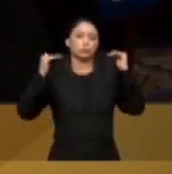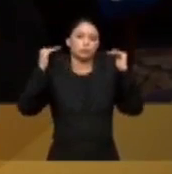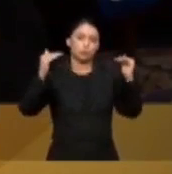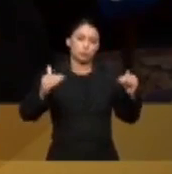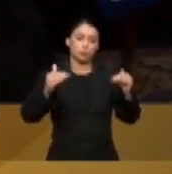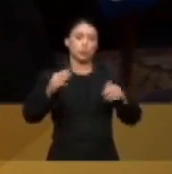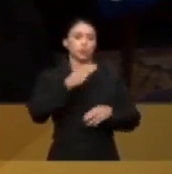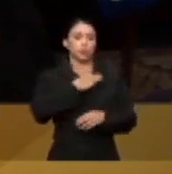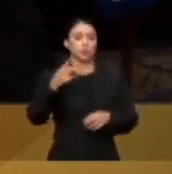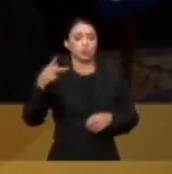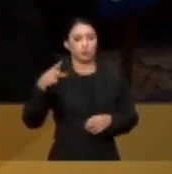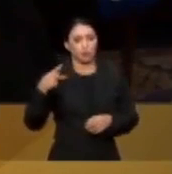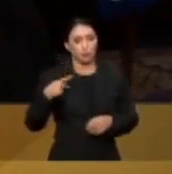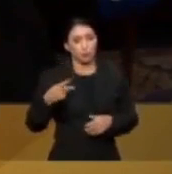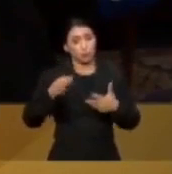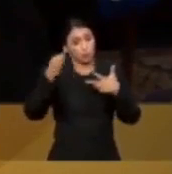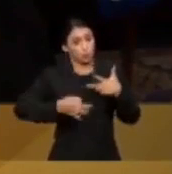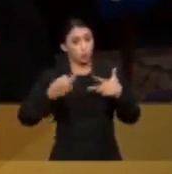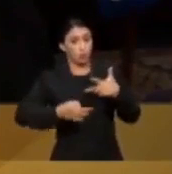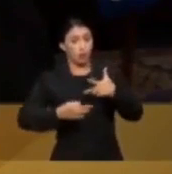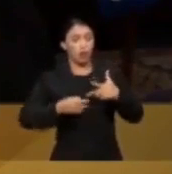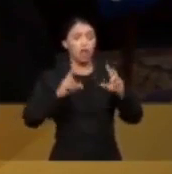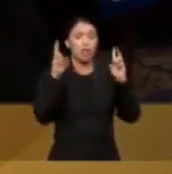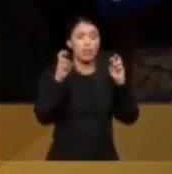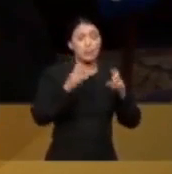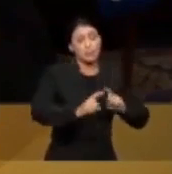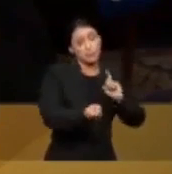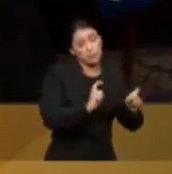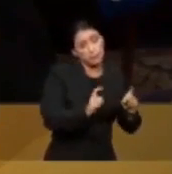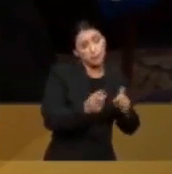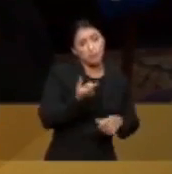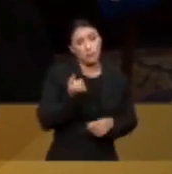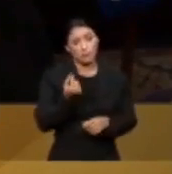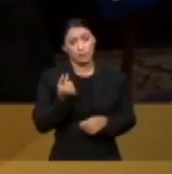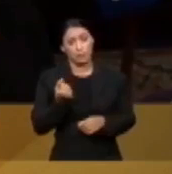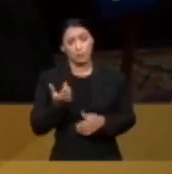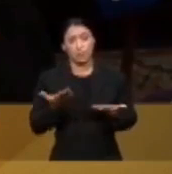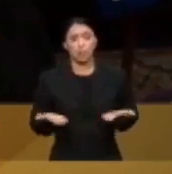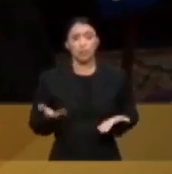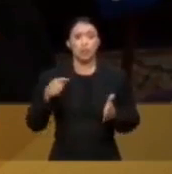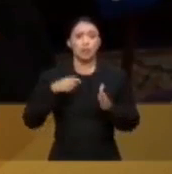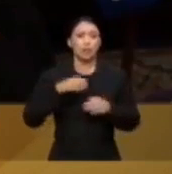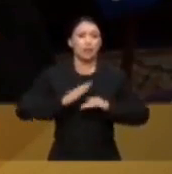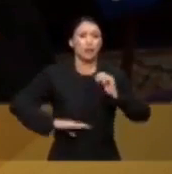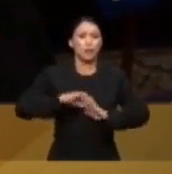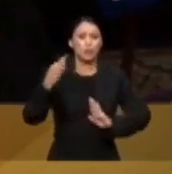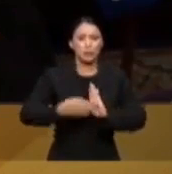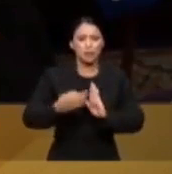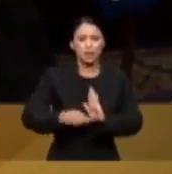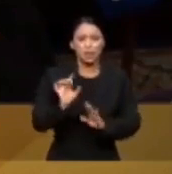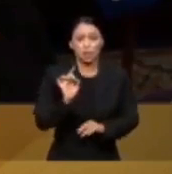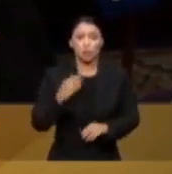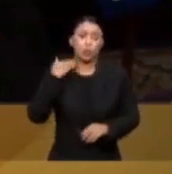Ministério Público e do Poder Judiciário, em matéria administrativa, financeira e disciplinar. Restringir a competência do Supremo Tribunal Federal aos